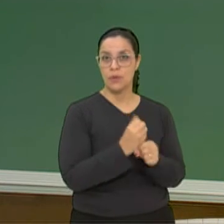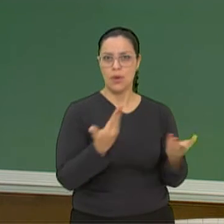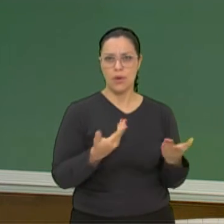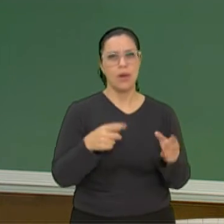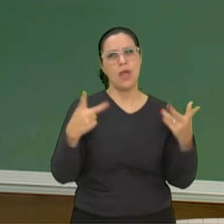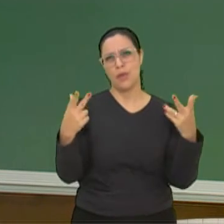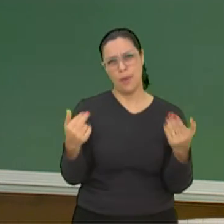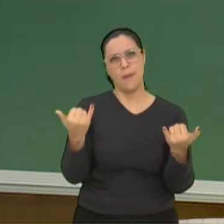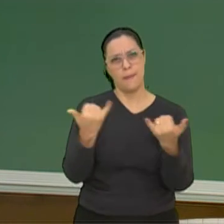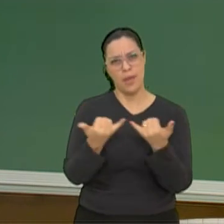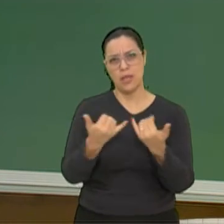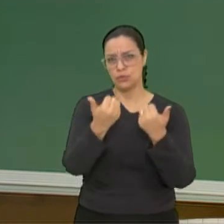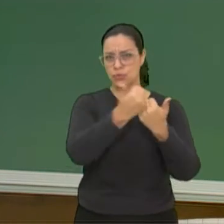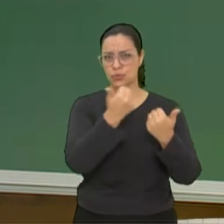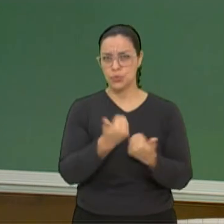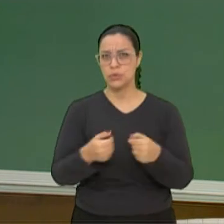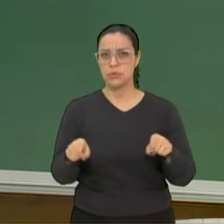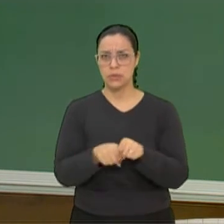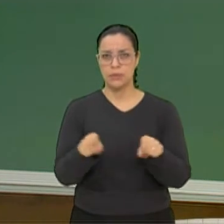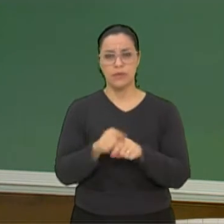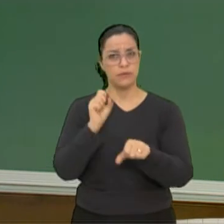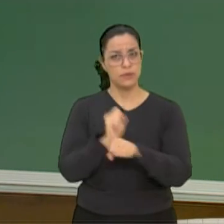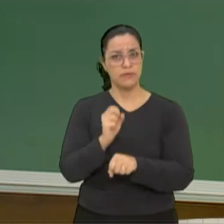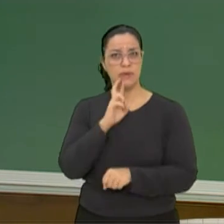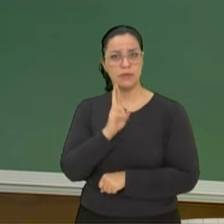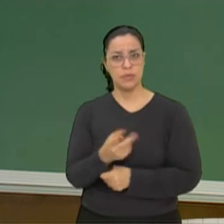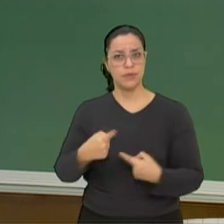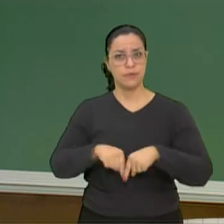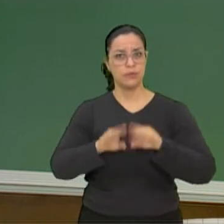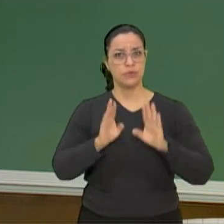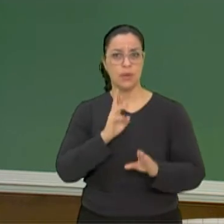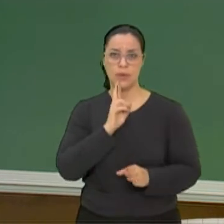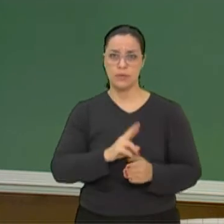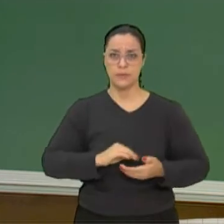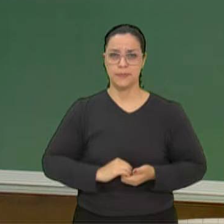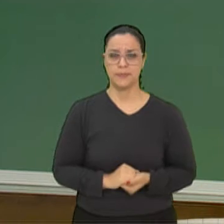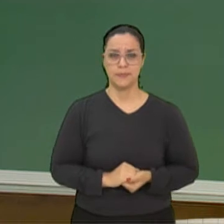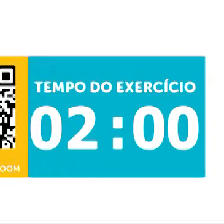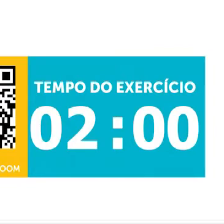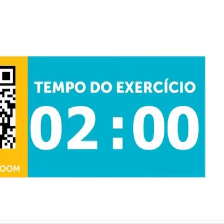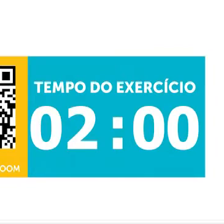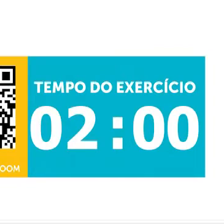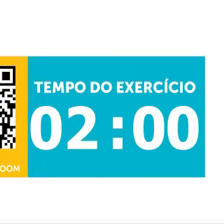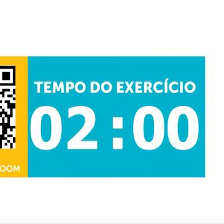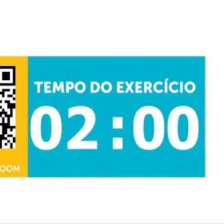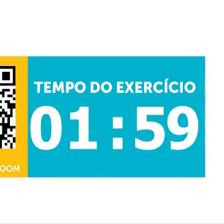ok? Praticamente a mesma coisa do anterior. Vou esperar um pouquinho e já volto com a correção.